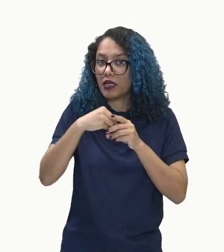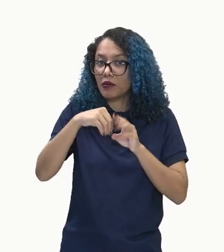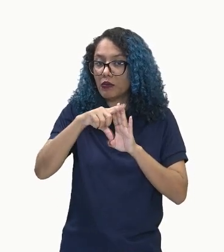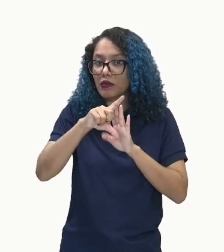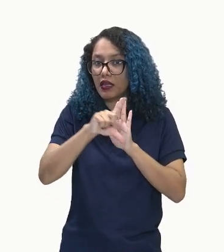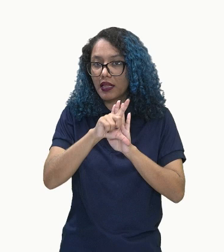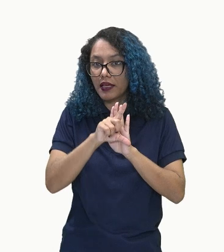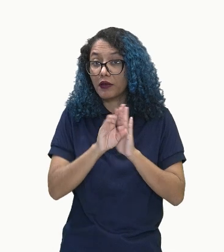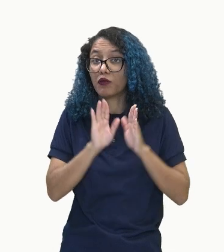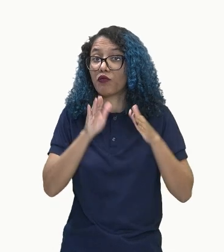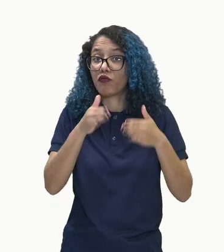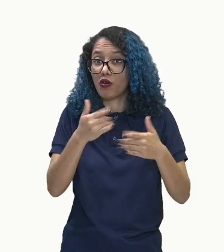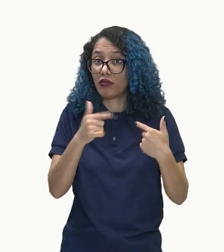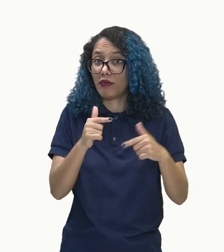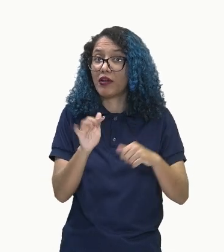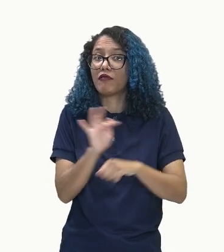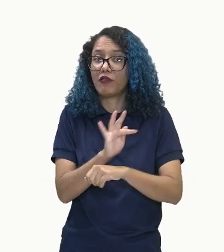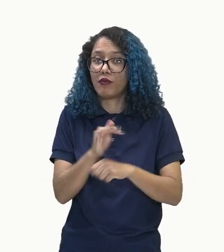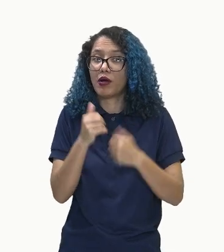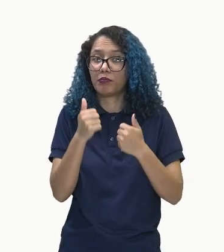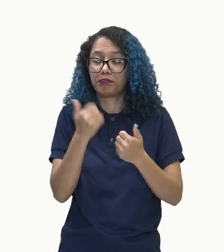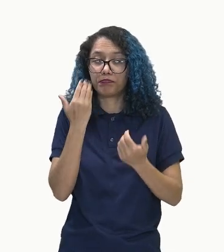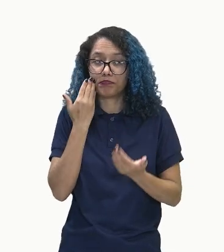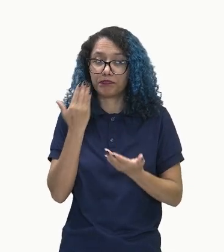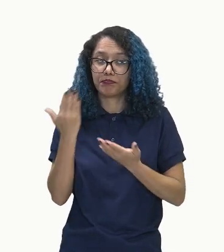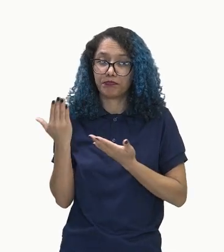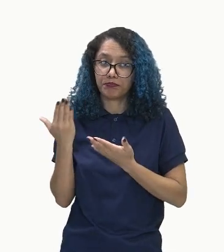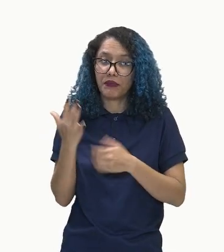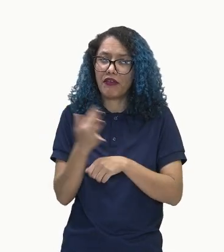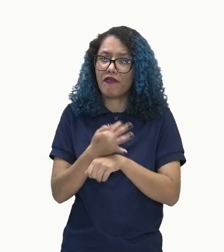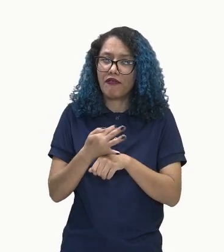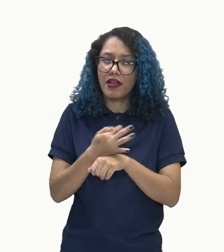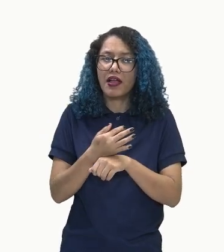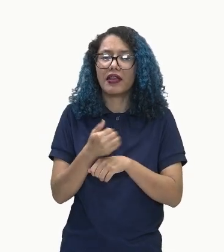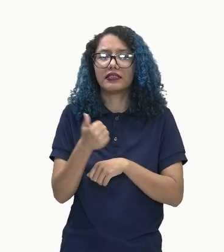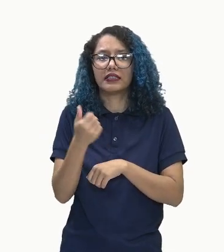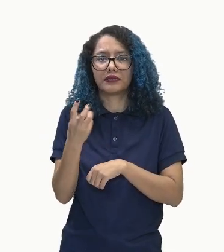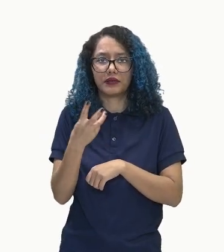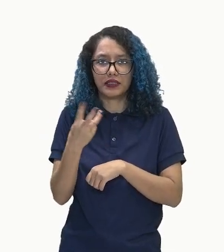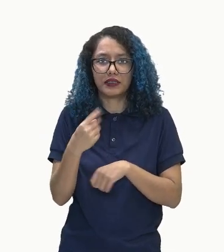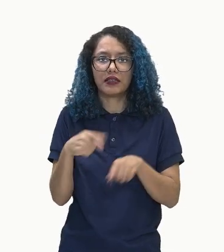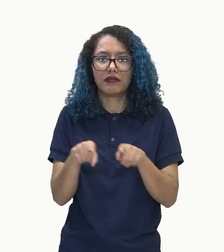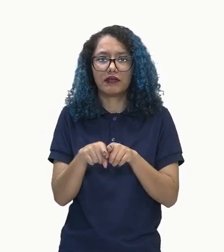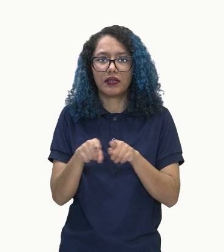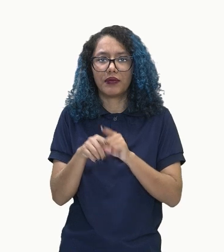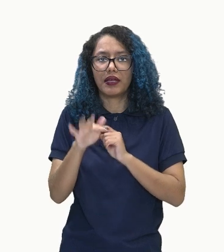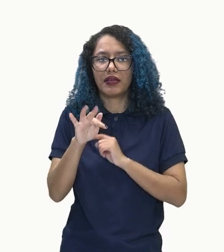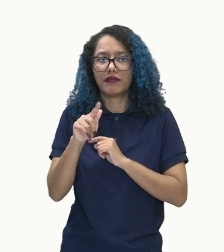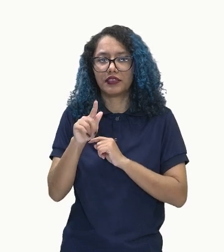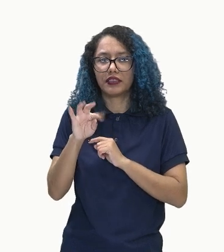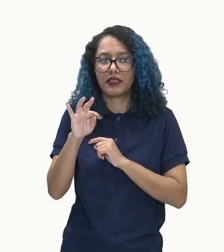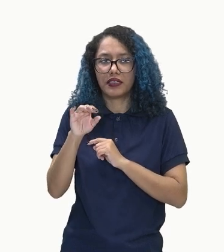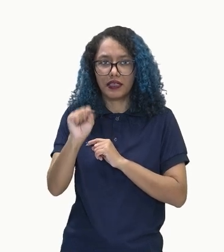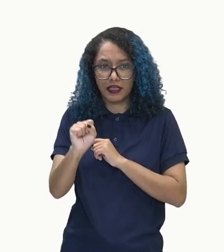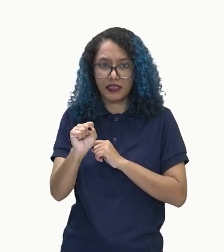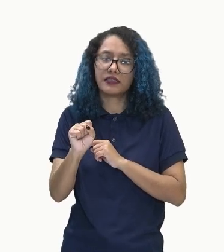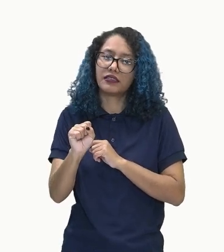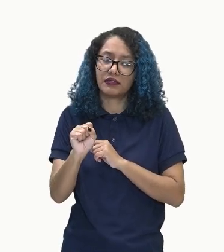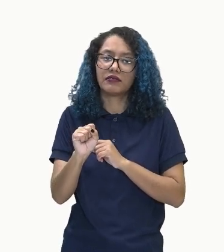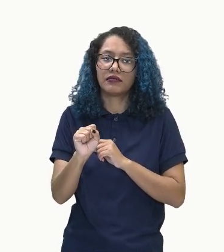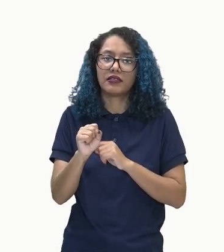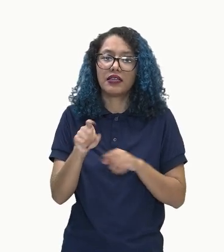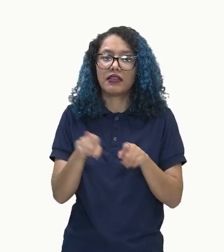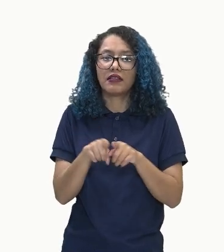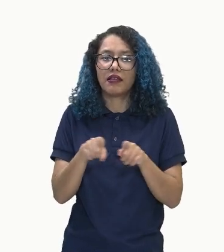trabalho formal. Olha só: férias, 13º salário, fundo de garantia do tempo de serviço, jornada